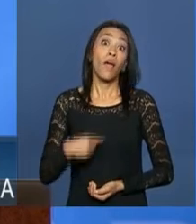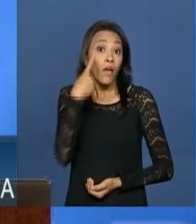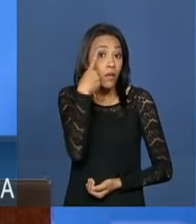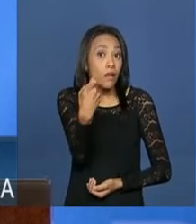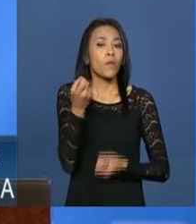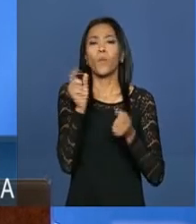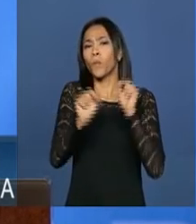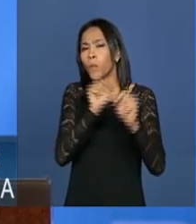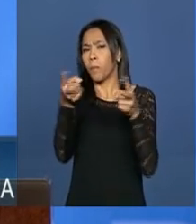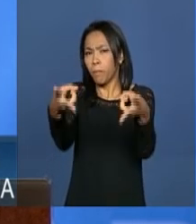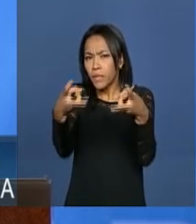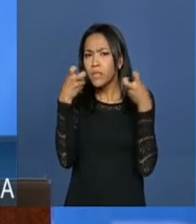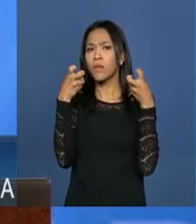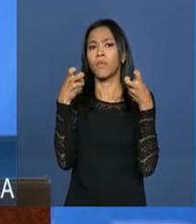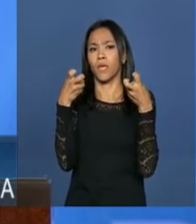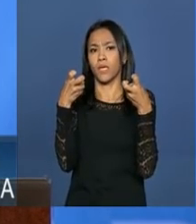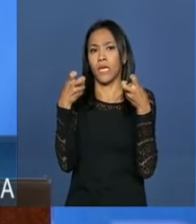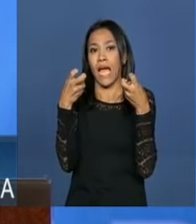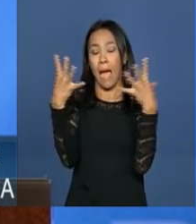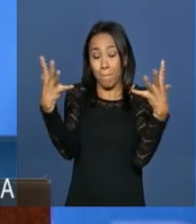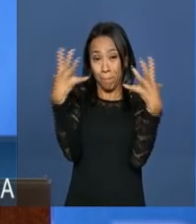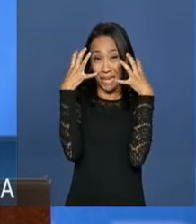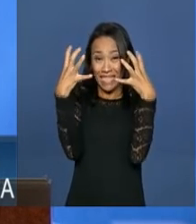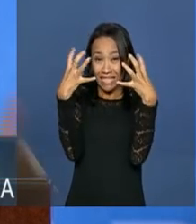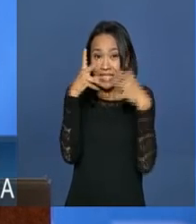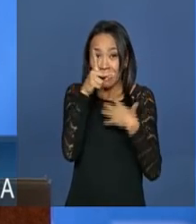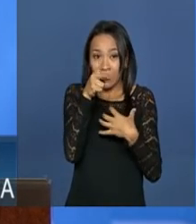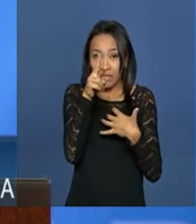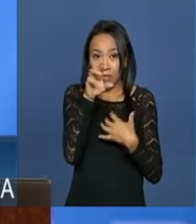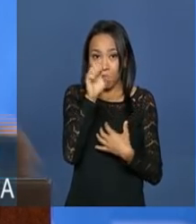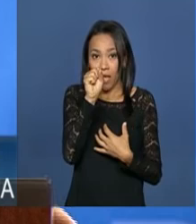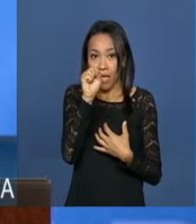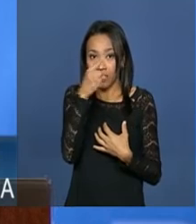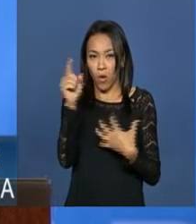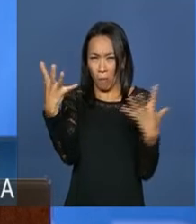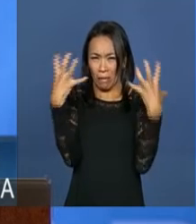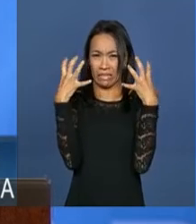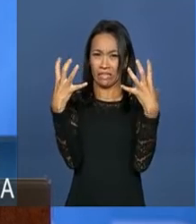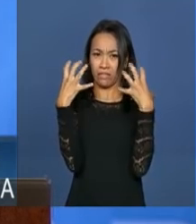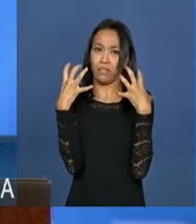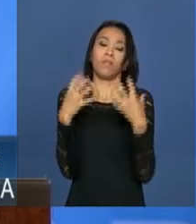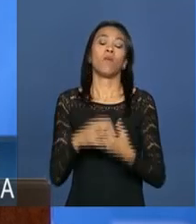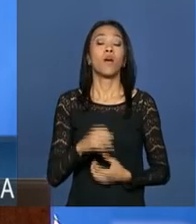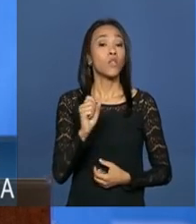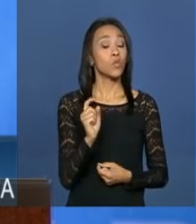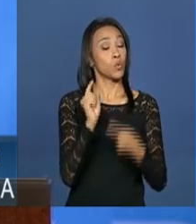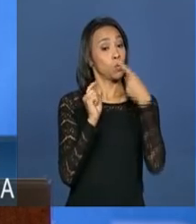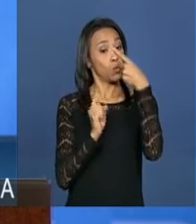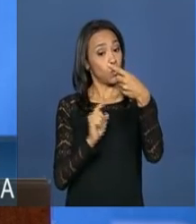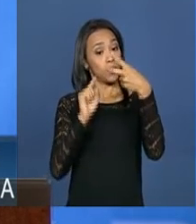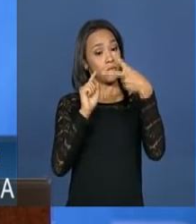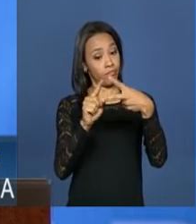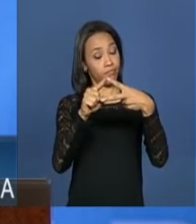notar que em relação à pressão, há duas hipóteses que